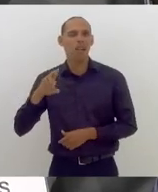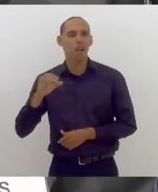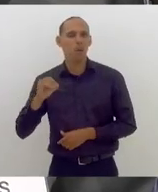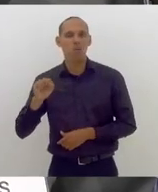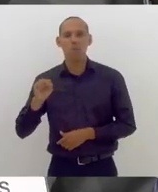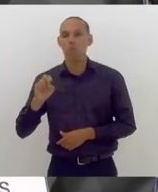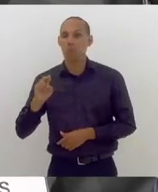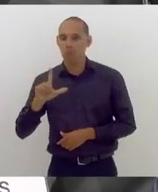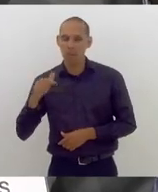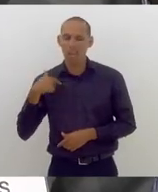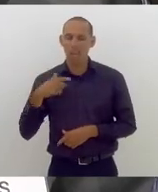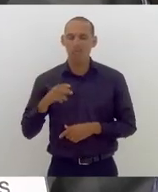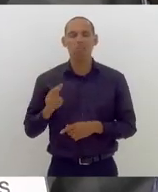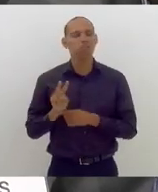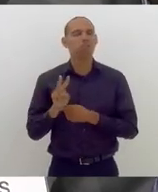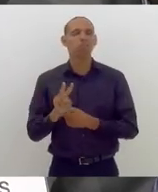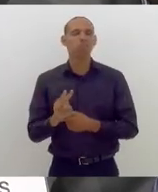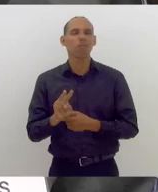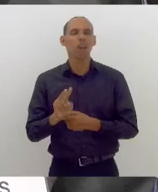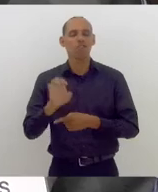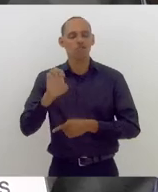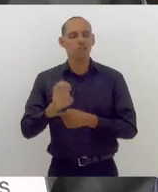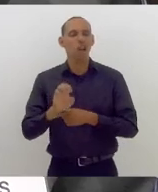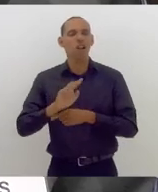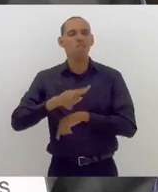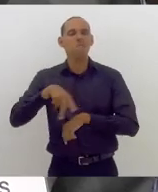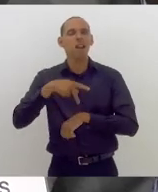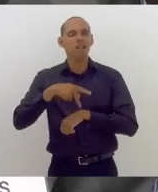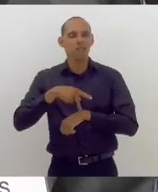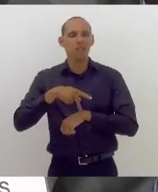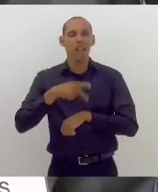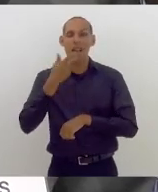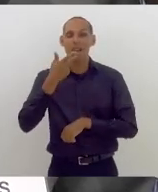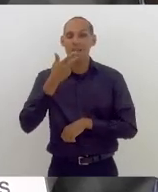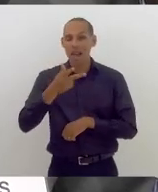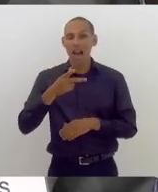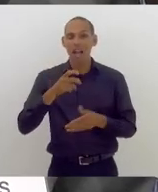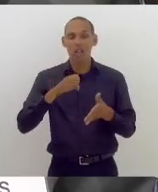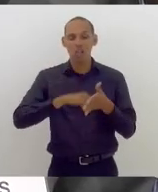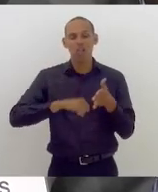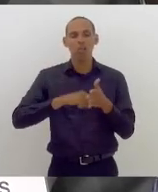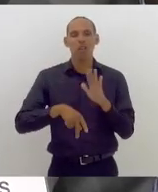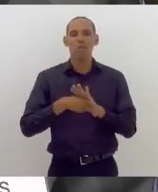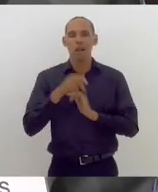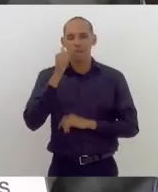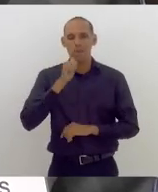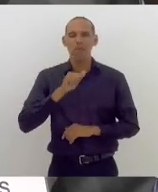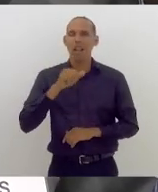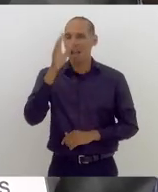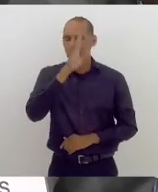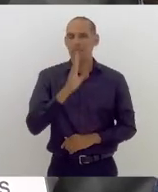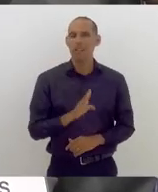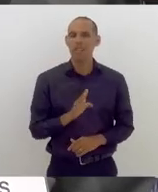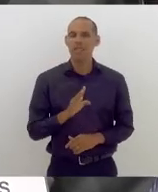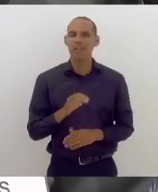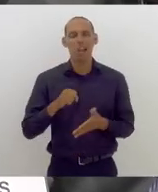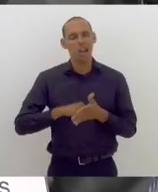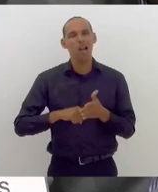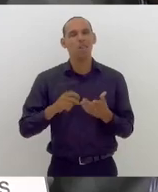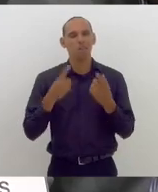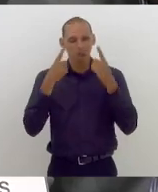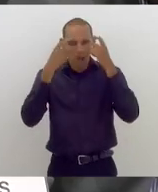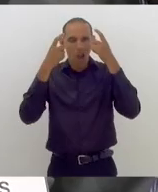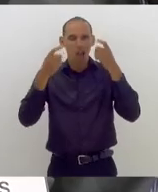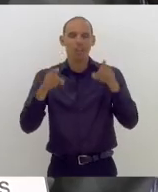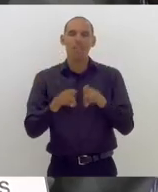pude defender o meu Estado, o meu país, e, sobretudo, falar da luta das mulheres brasileiras no combate à violência e também por